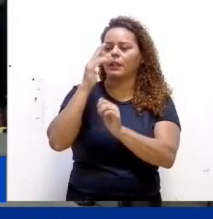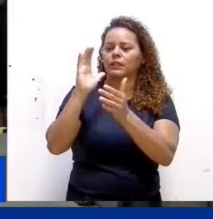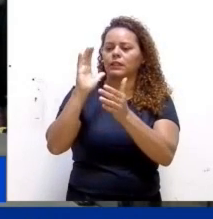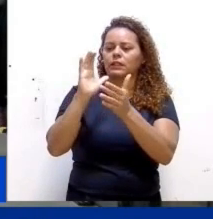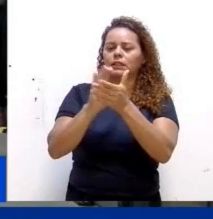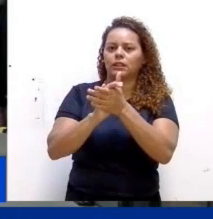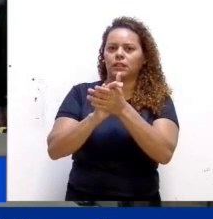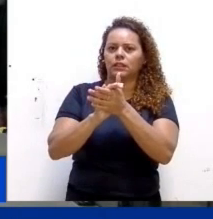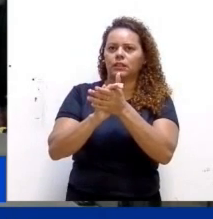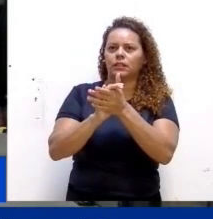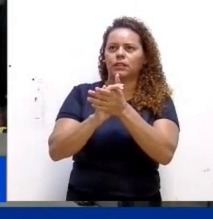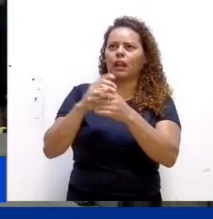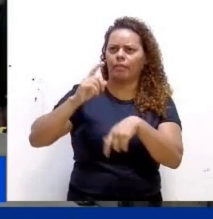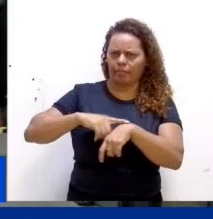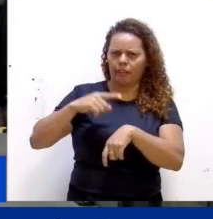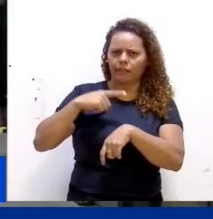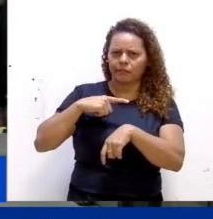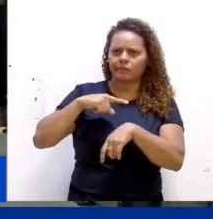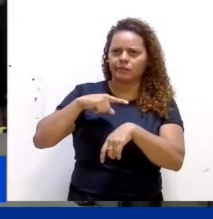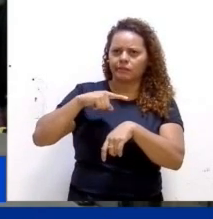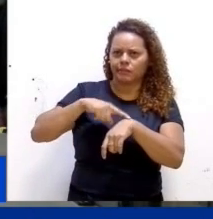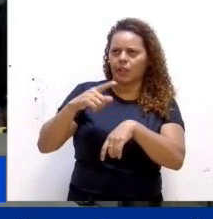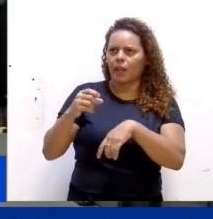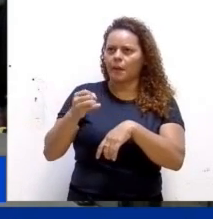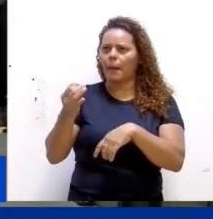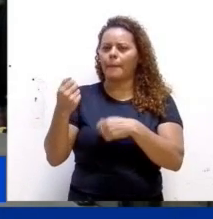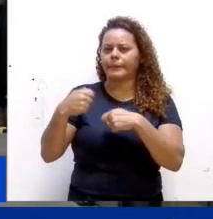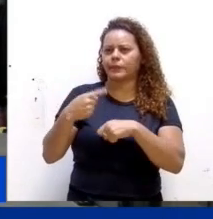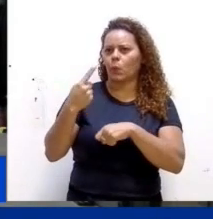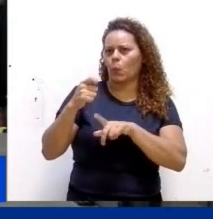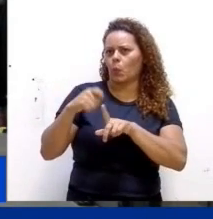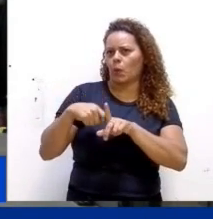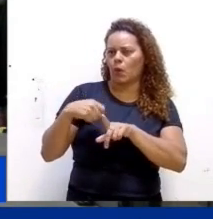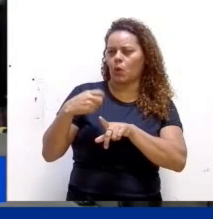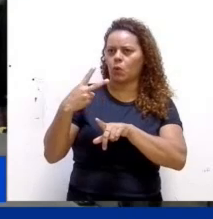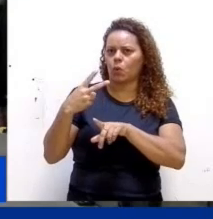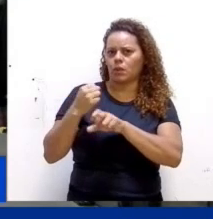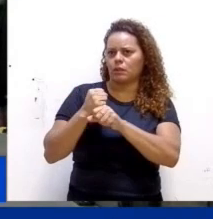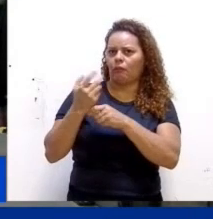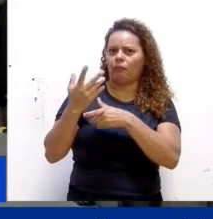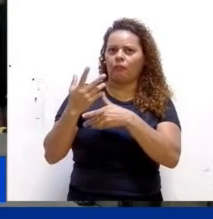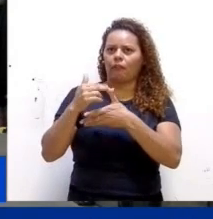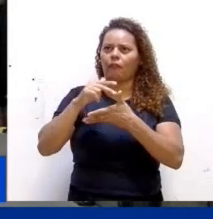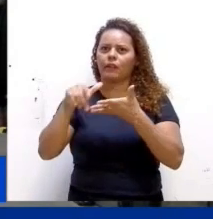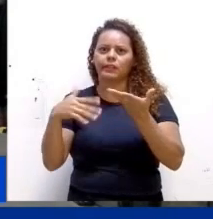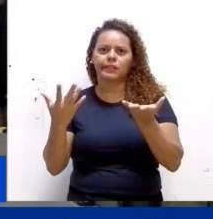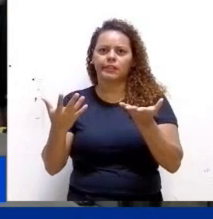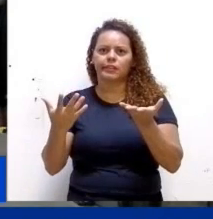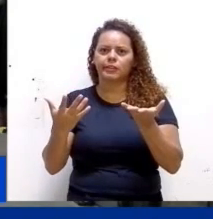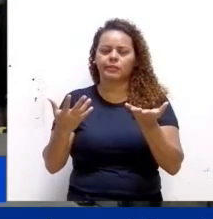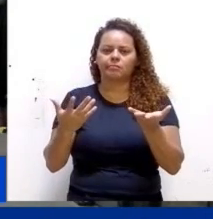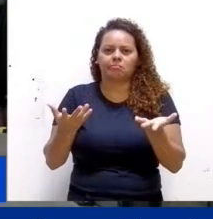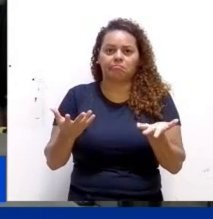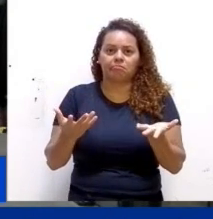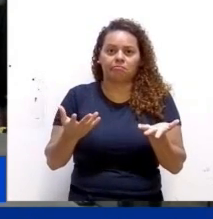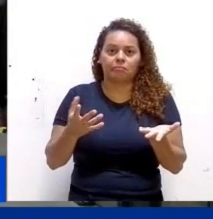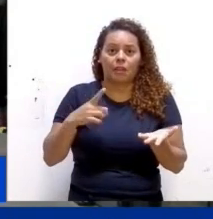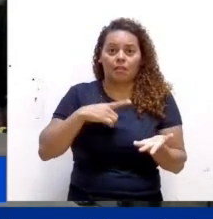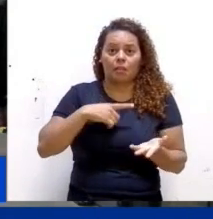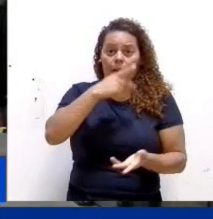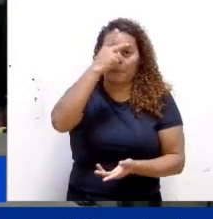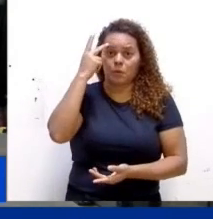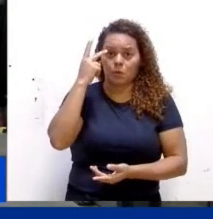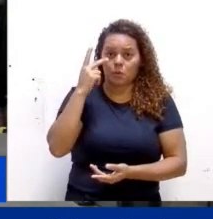você vislumbrar essas características naquela relação, aí a gente diz se tem uma união estável ou não. Ah, tem gente que namora